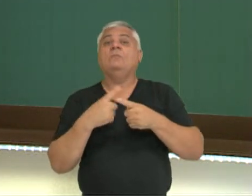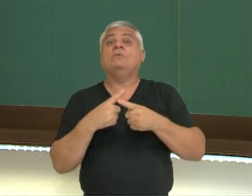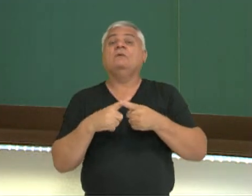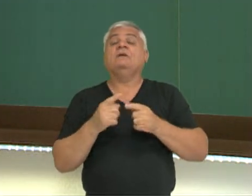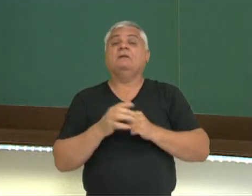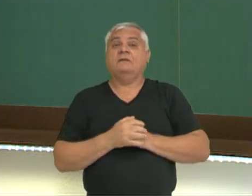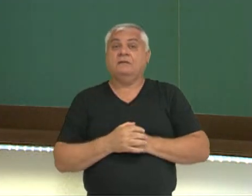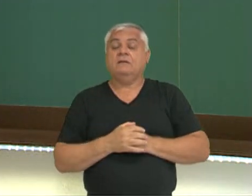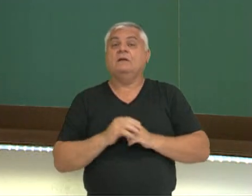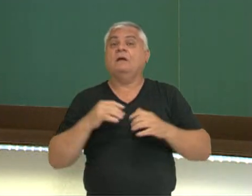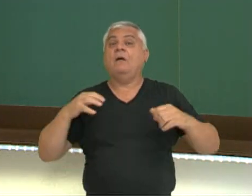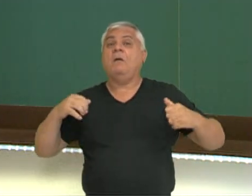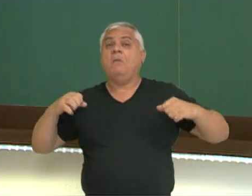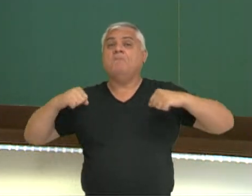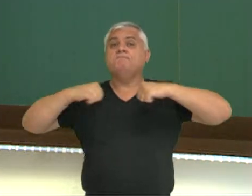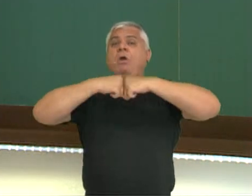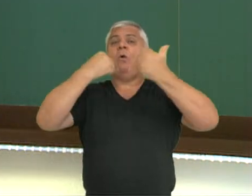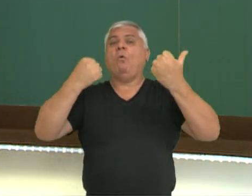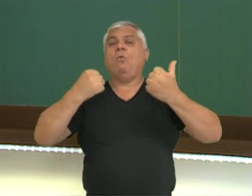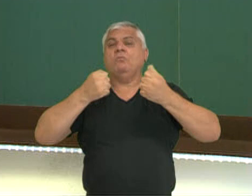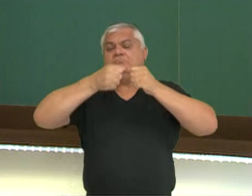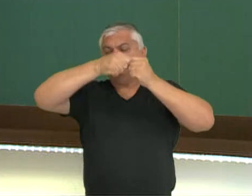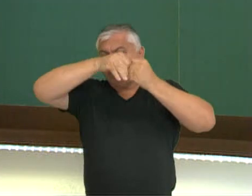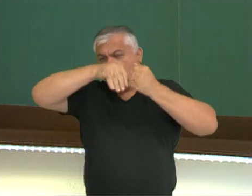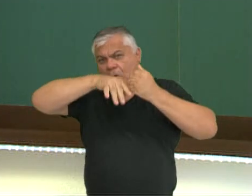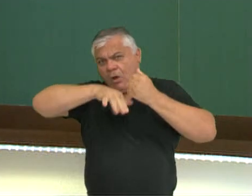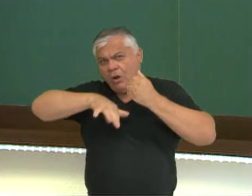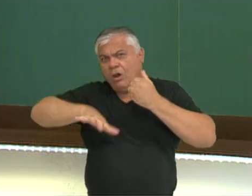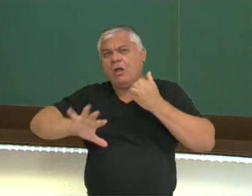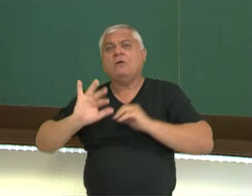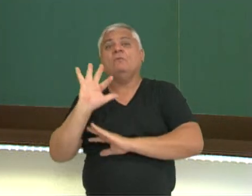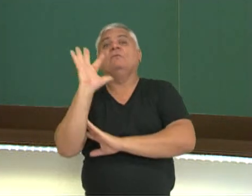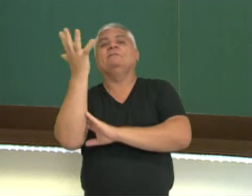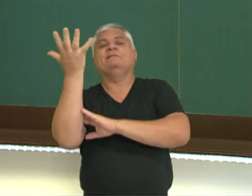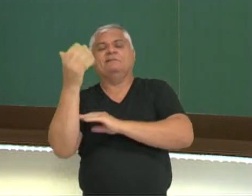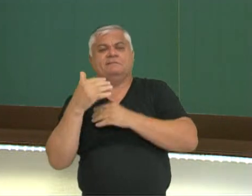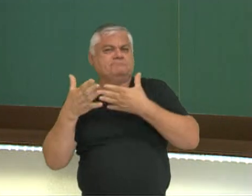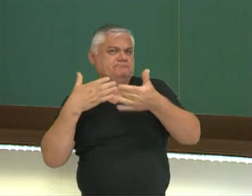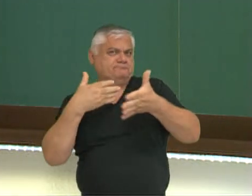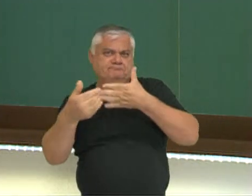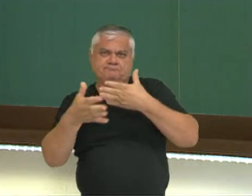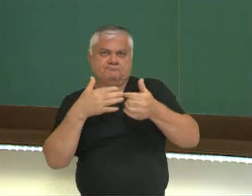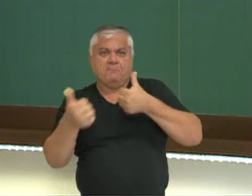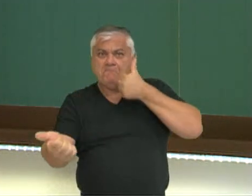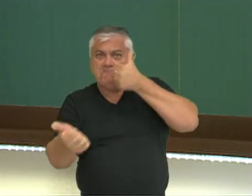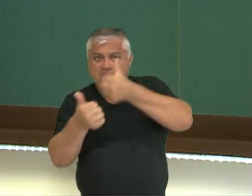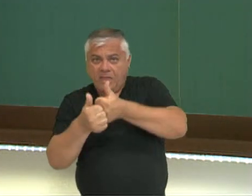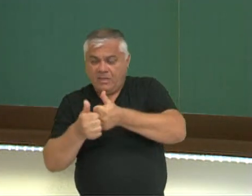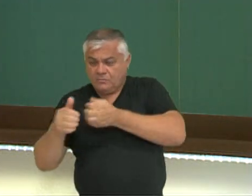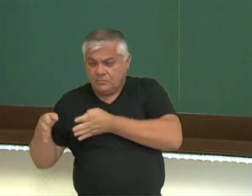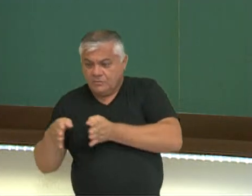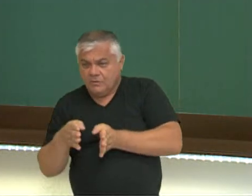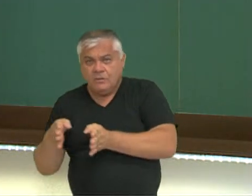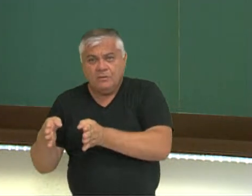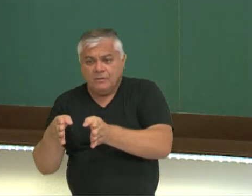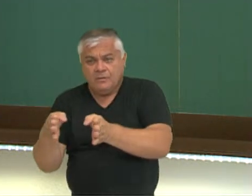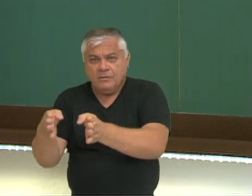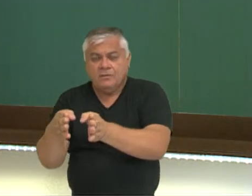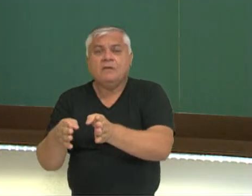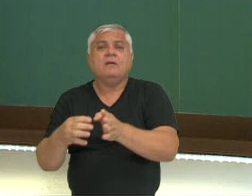máximo de atenção de um acidente, porque qualquer acidente em lugares próximos a mananciais, se houver